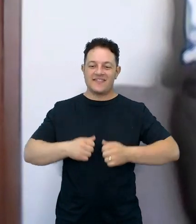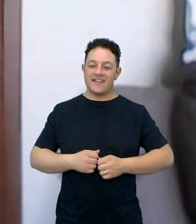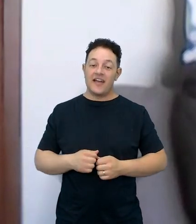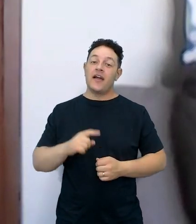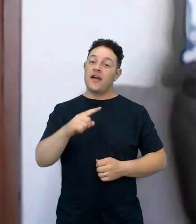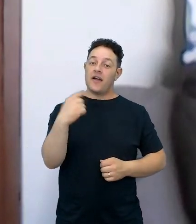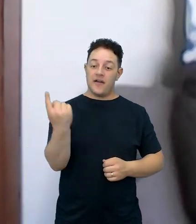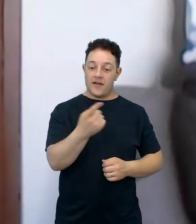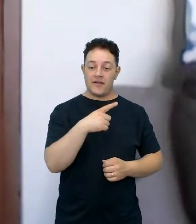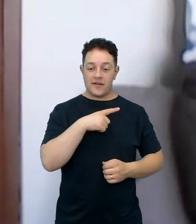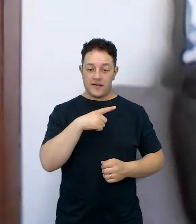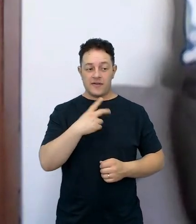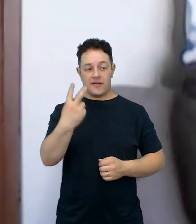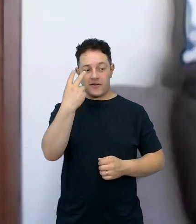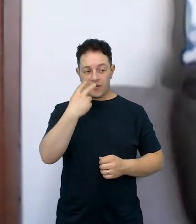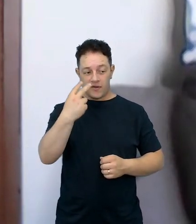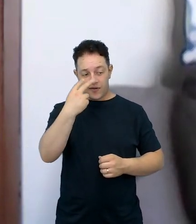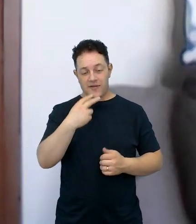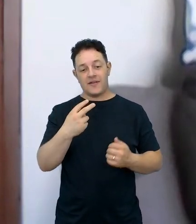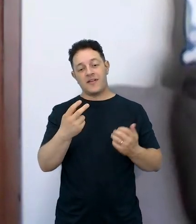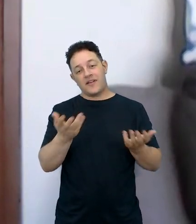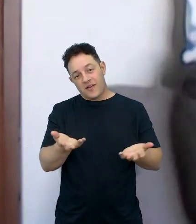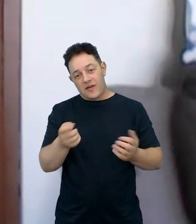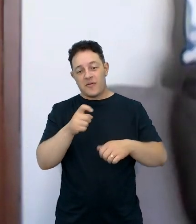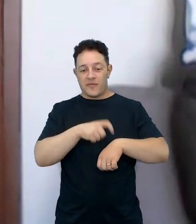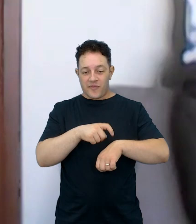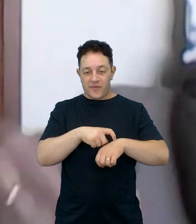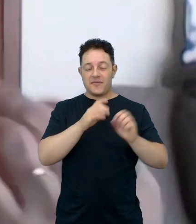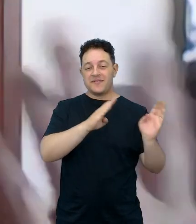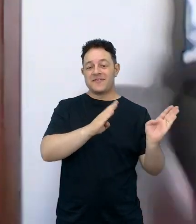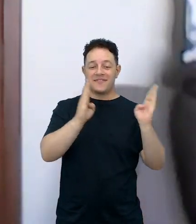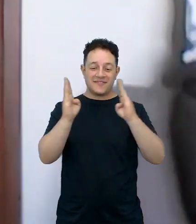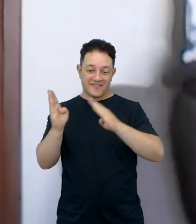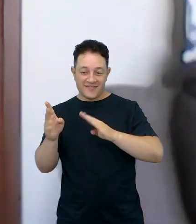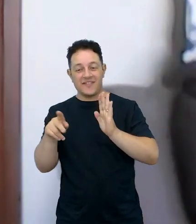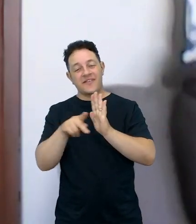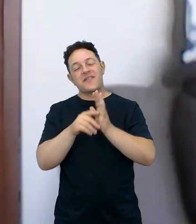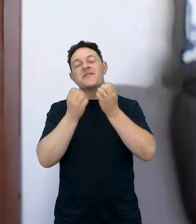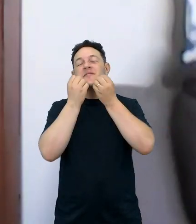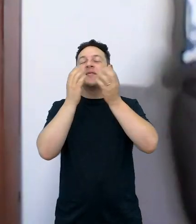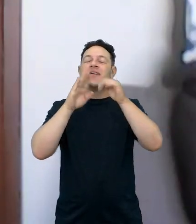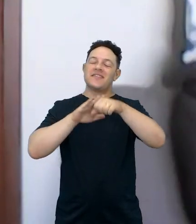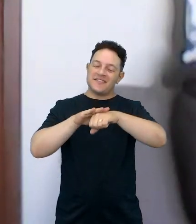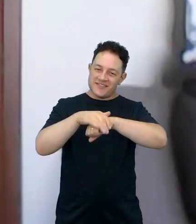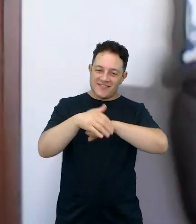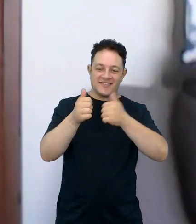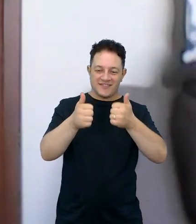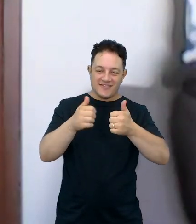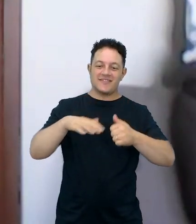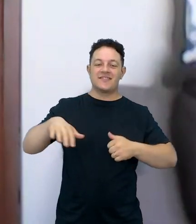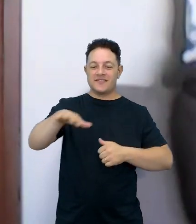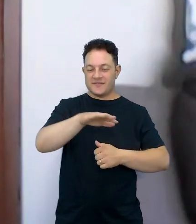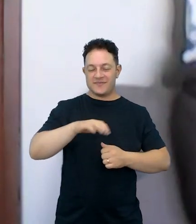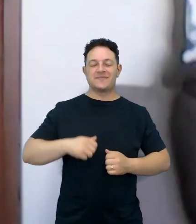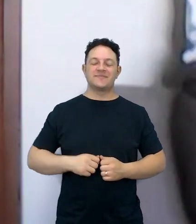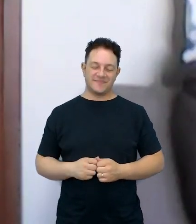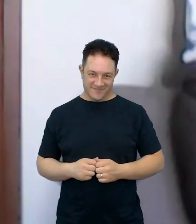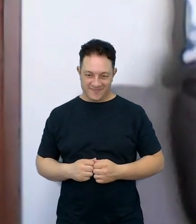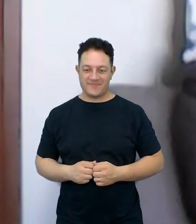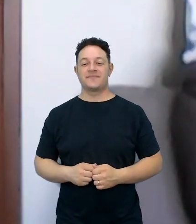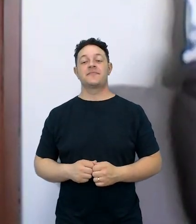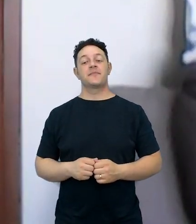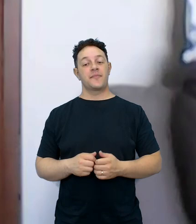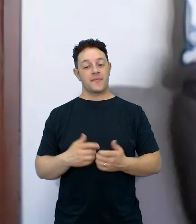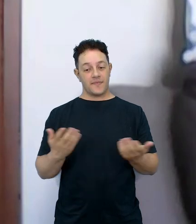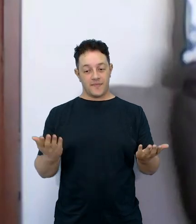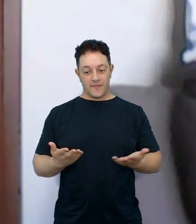quem estiver assistindo e estudando, né, que é o momento de ATPC, uma boa noite, quem estiver à noite estudando, tá bom?